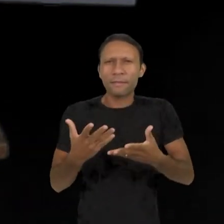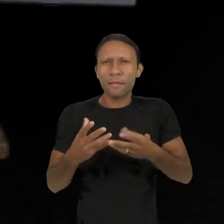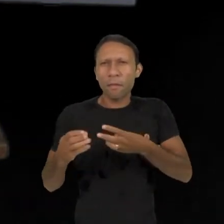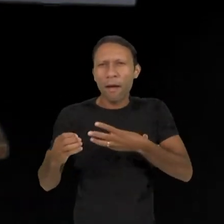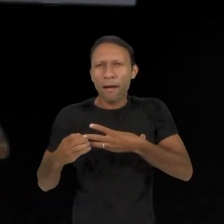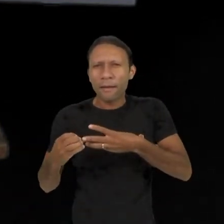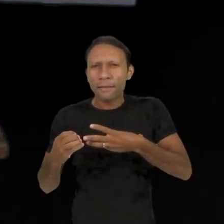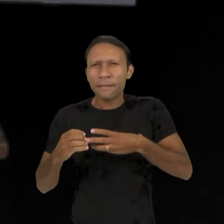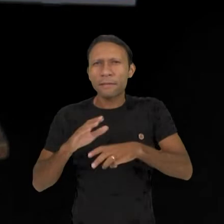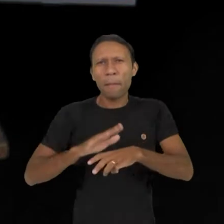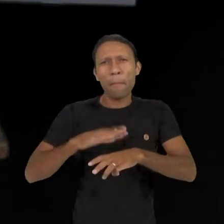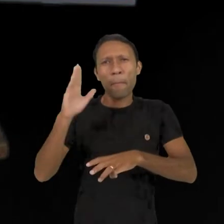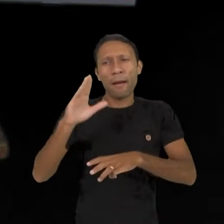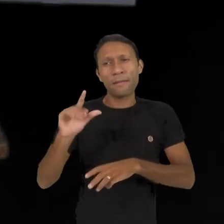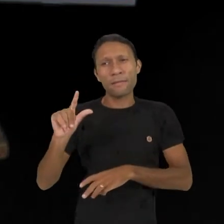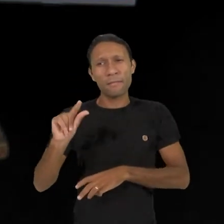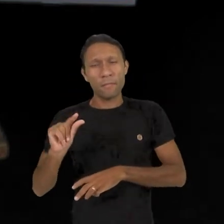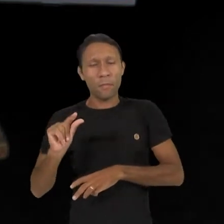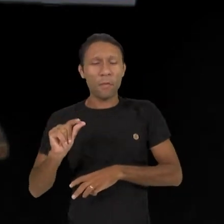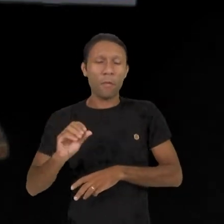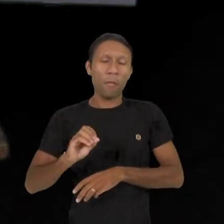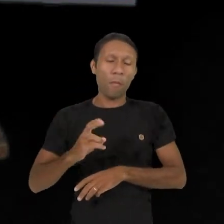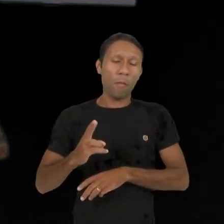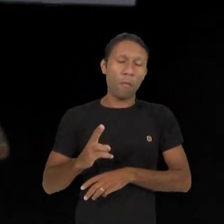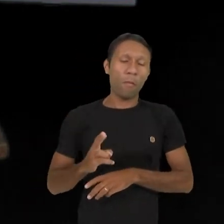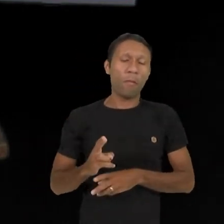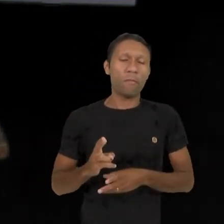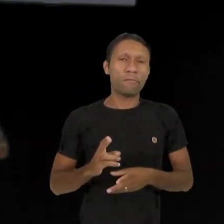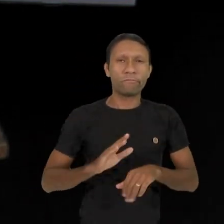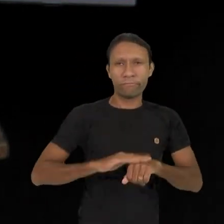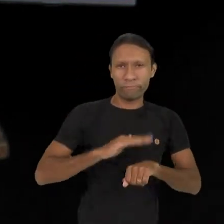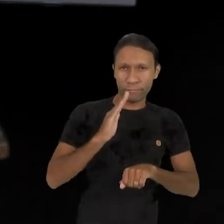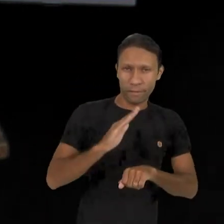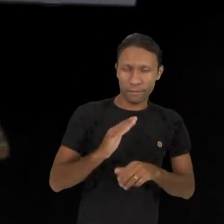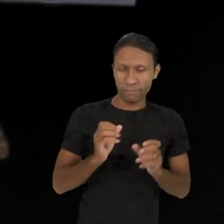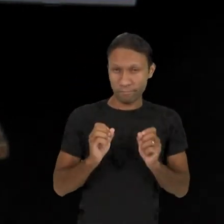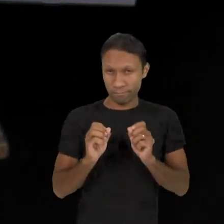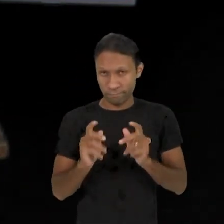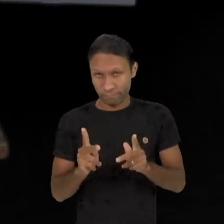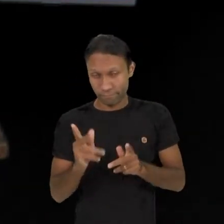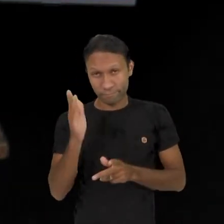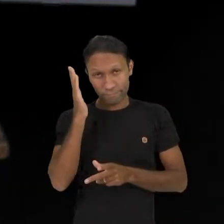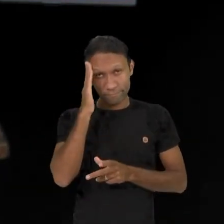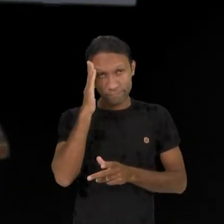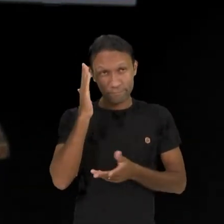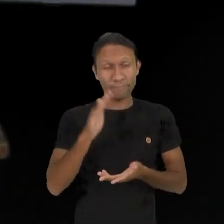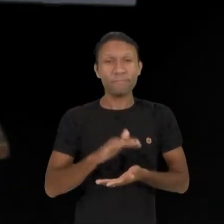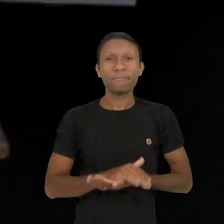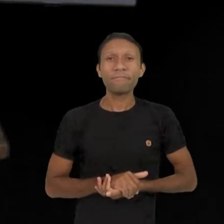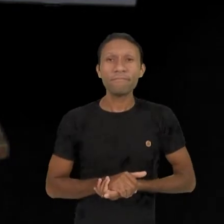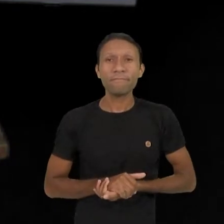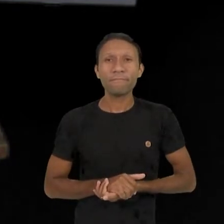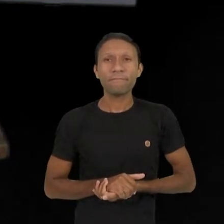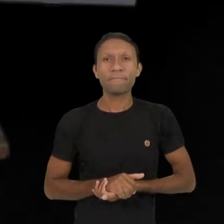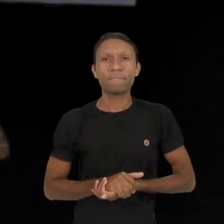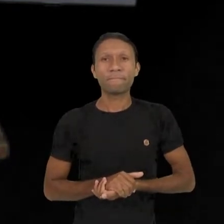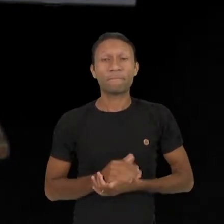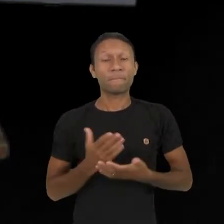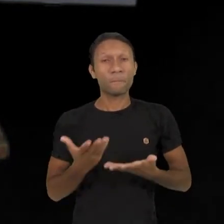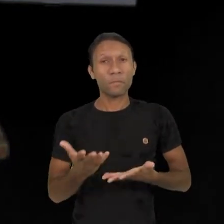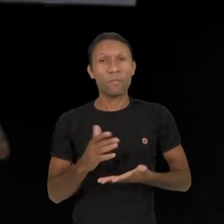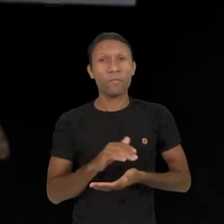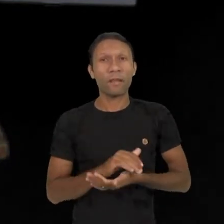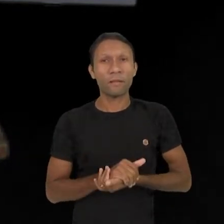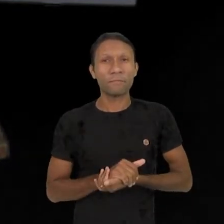ter mais ou menos quantidade de determinadas organelas. Tudo bom? Vamos lá. Então